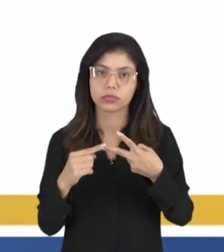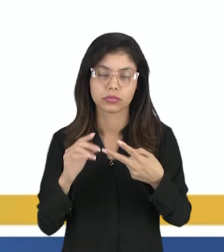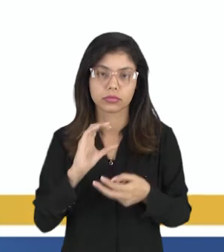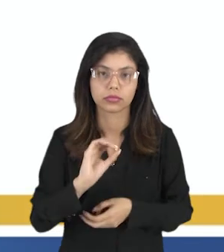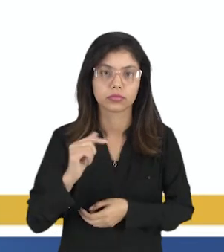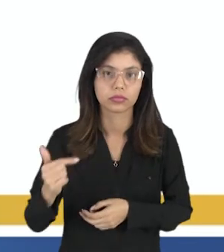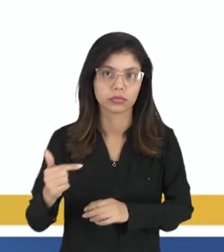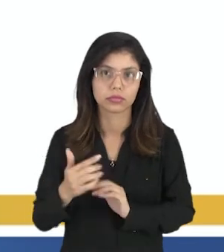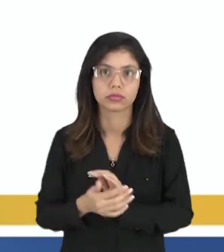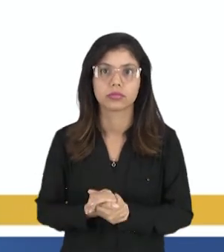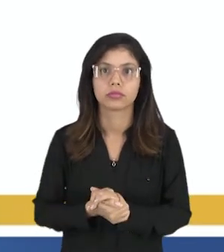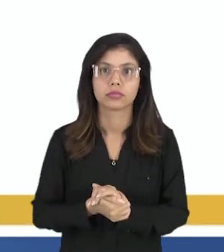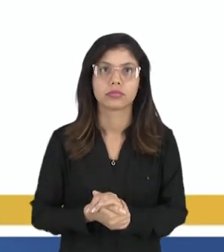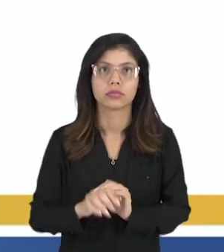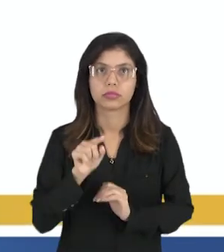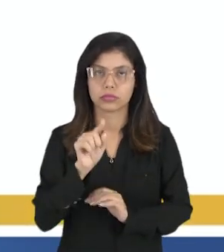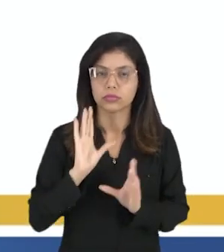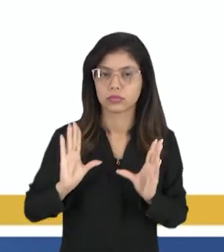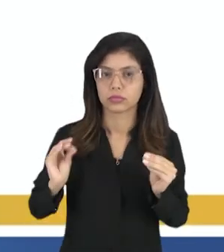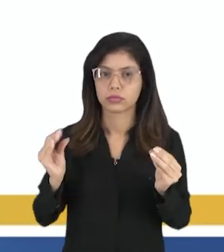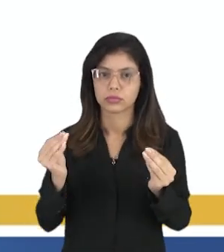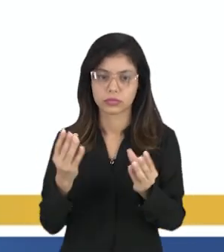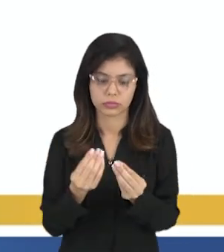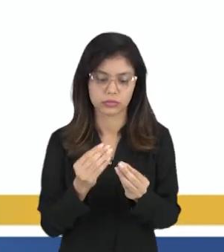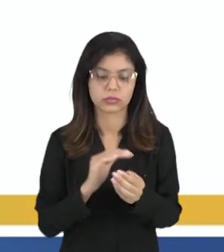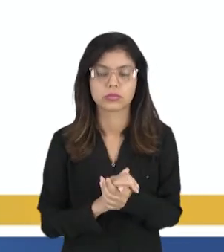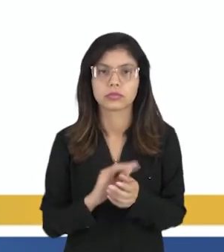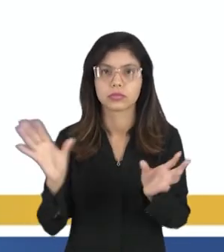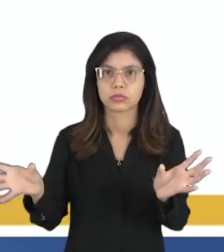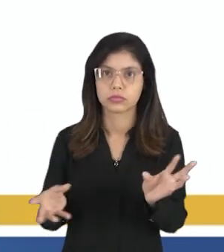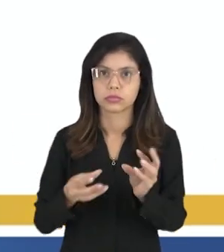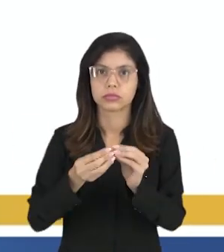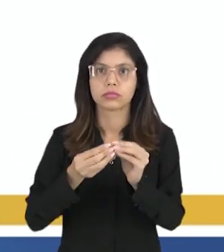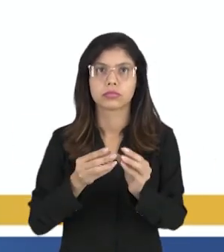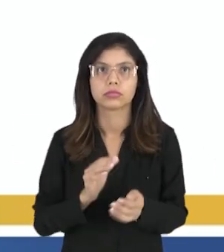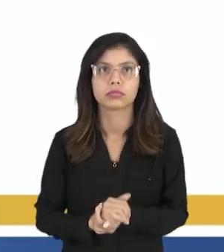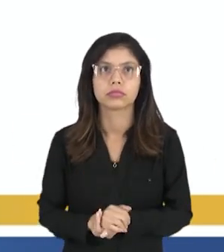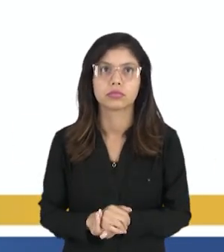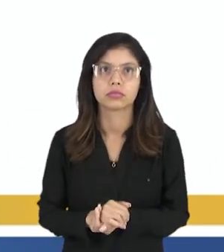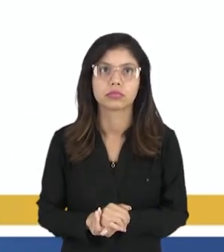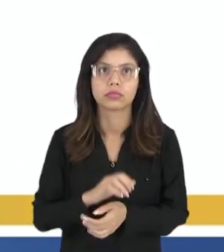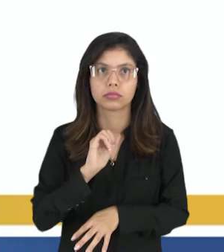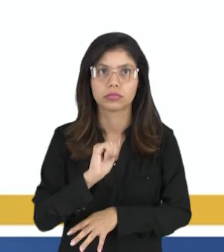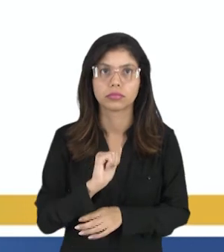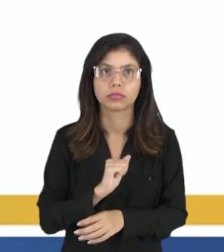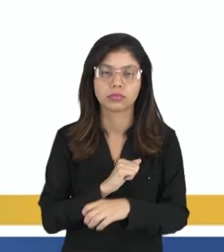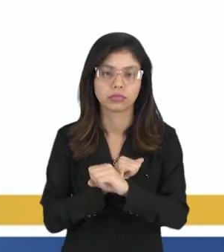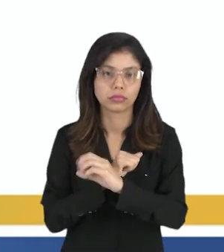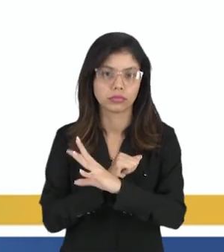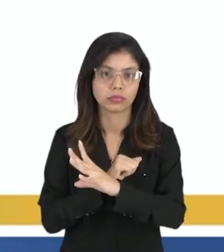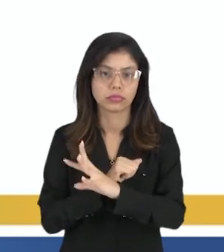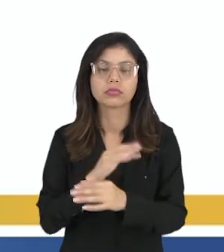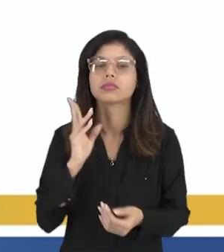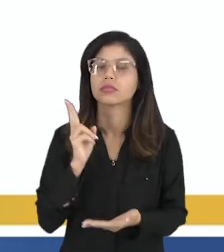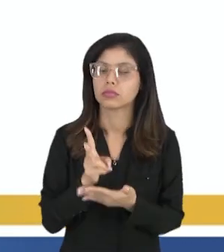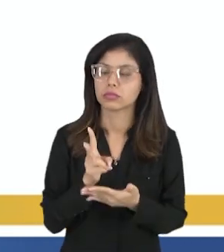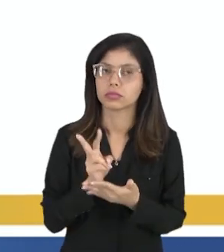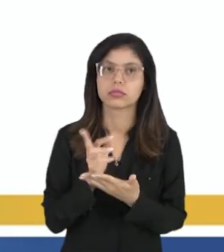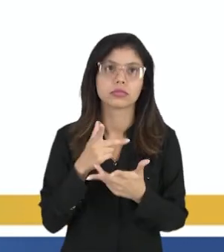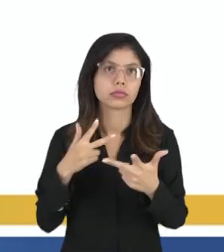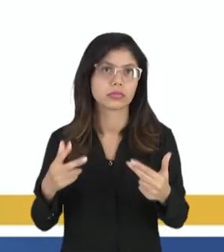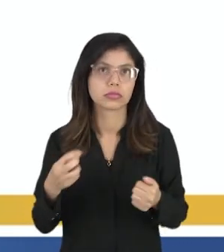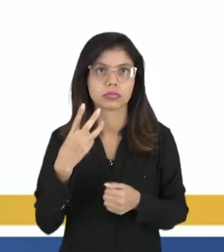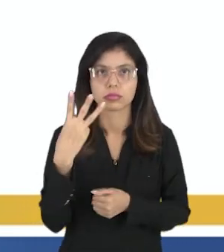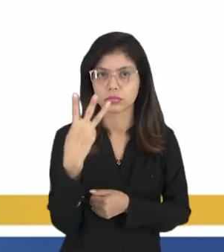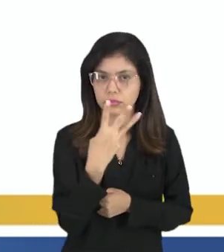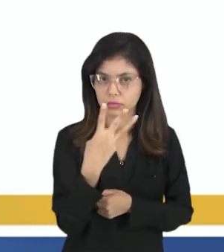átomos de oxigênio. Então, é uma substância composta. O ácido sulfúrico, da mesma forma, tem